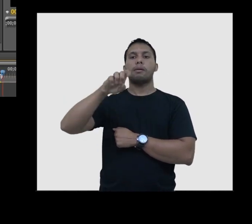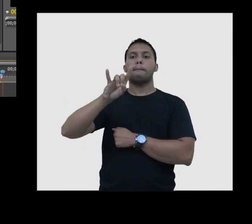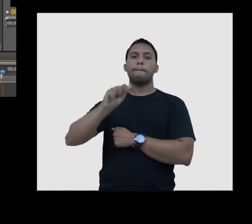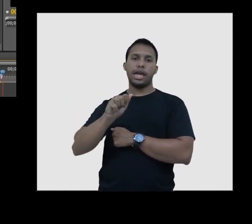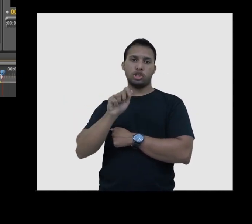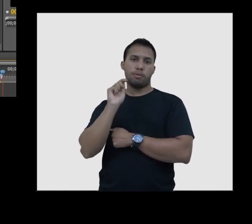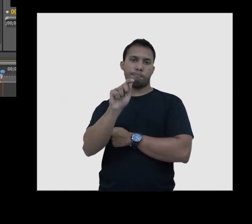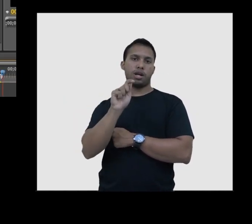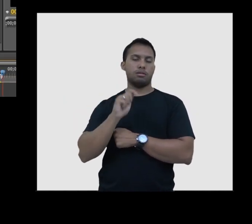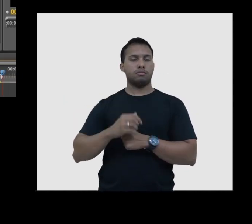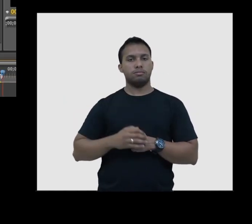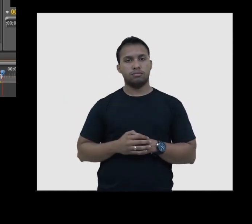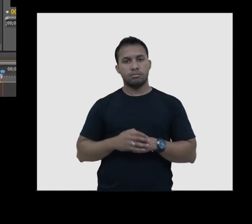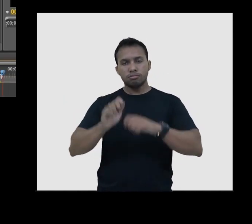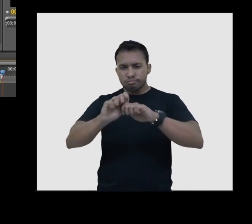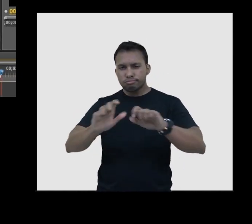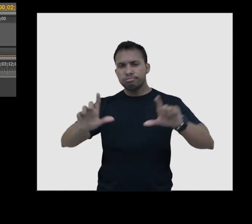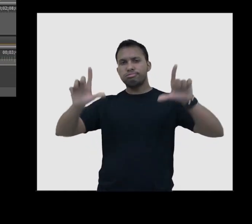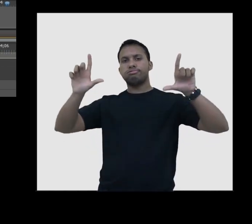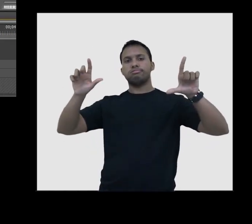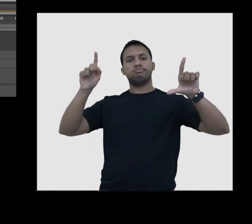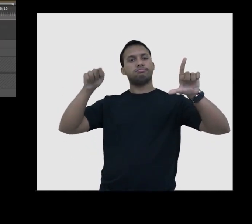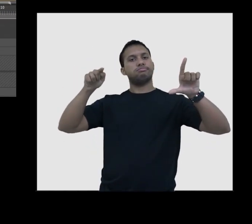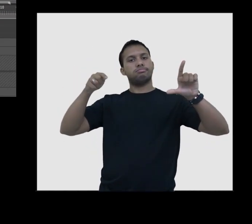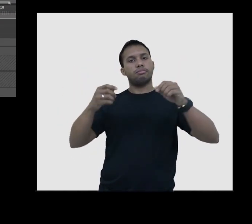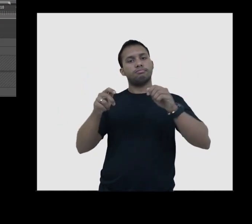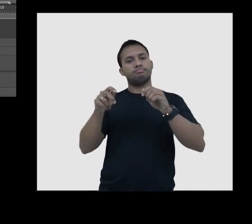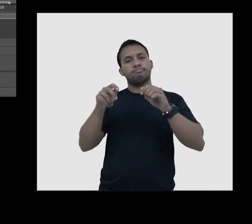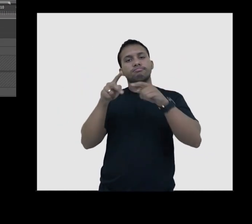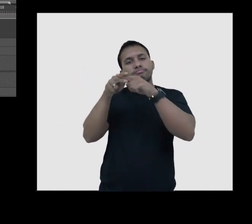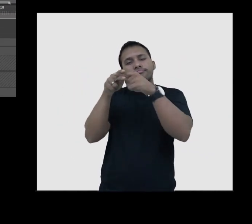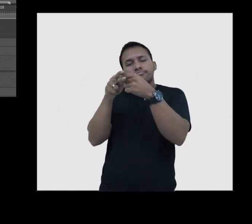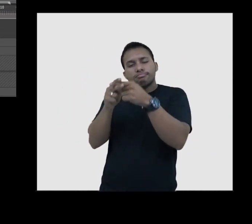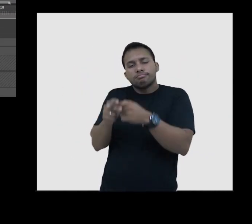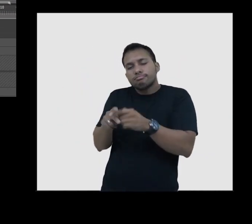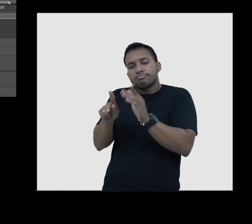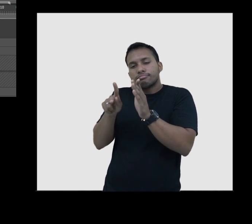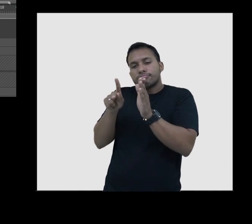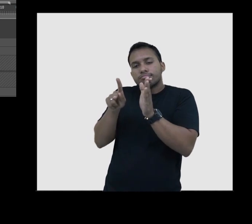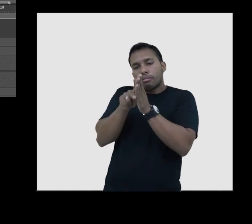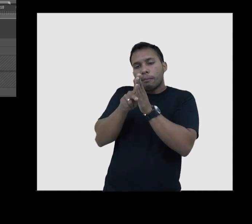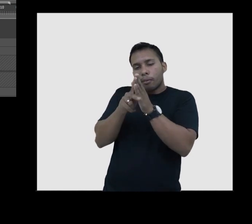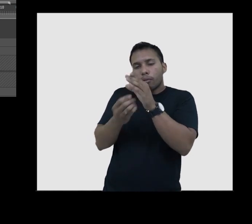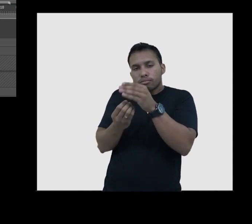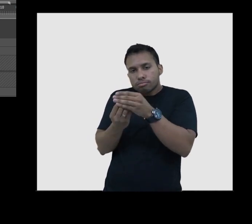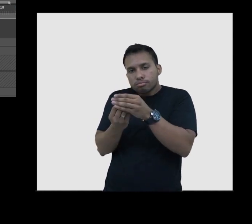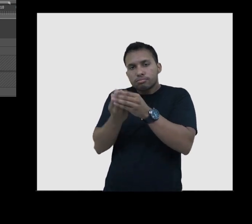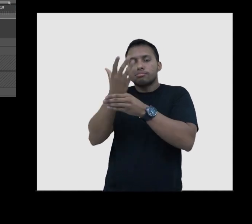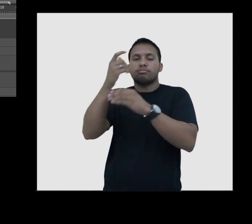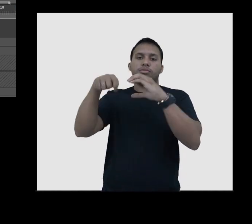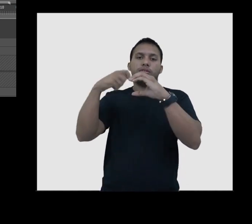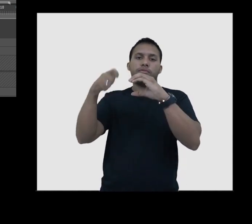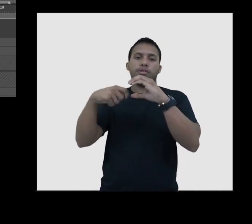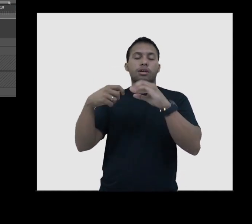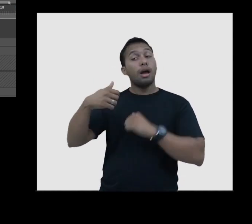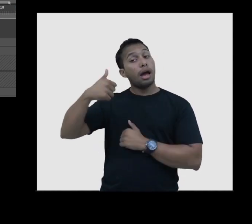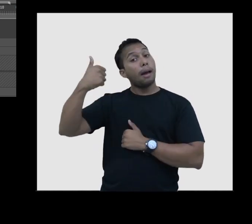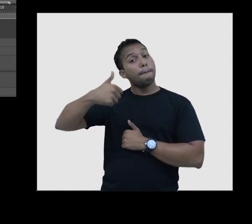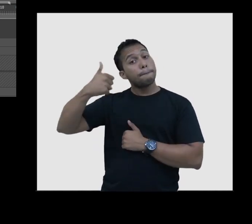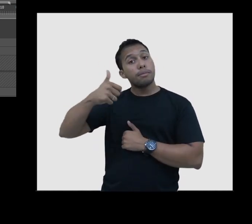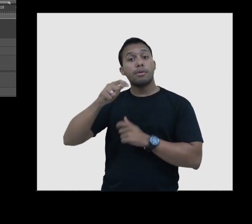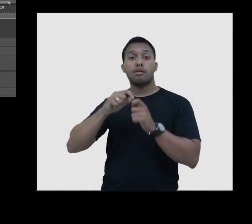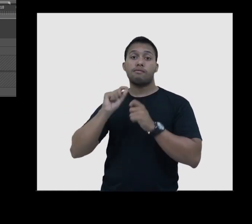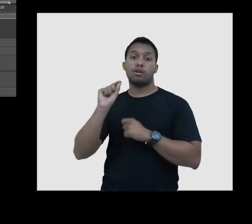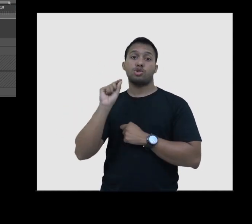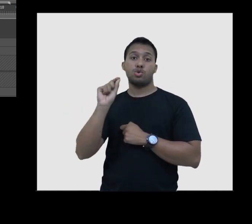Média. Vai ser aberto aqui a janela de exportação, certo? Com algumas propriedades que a gente vai ajustar. A primeira